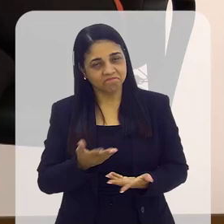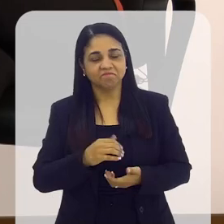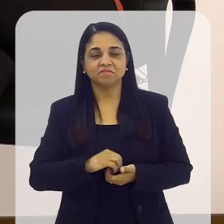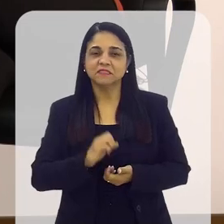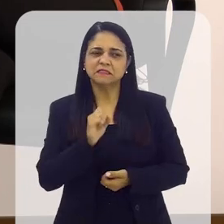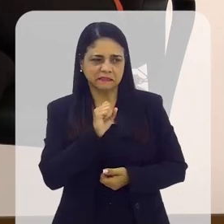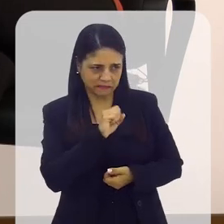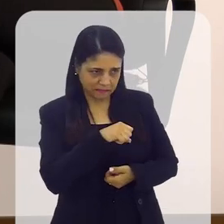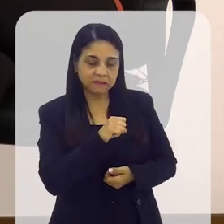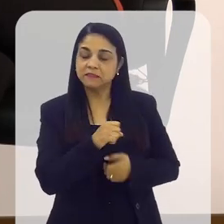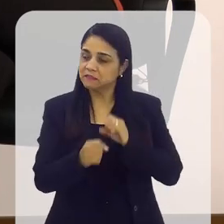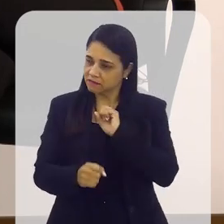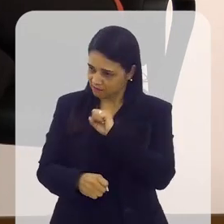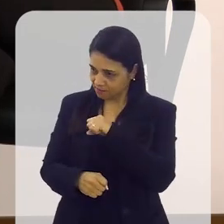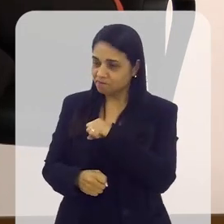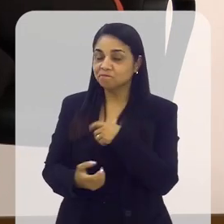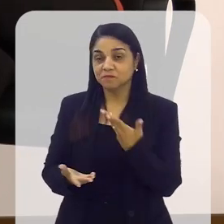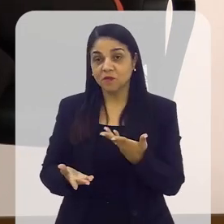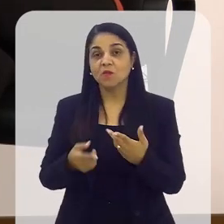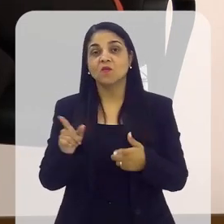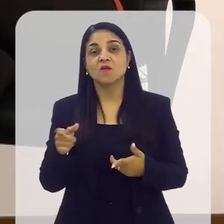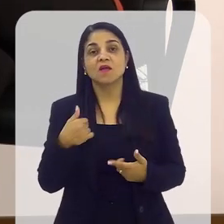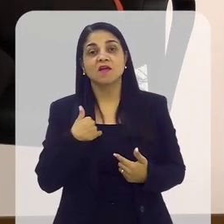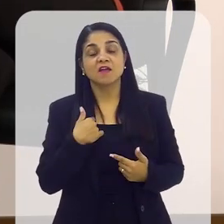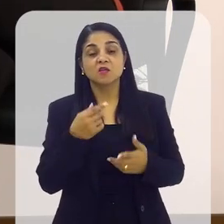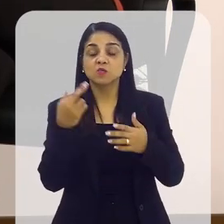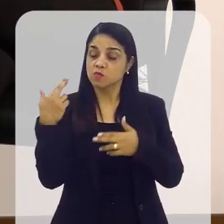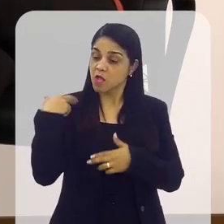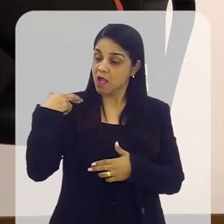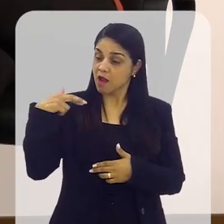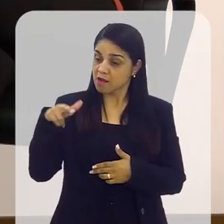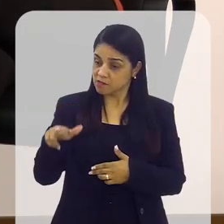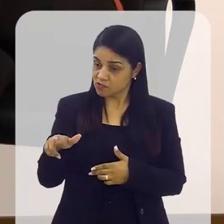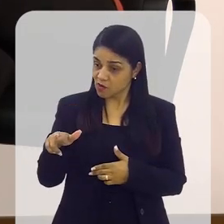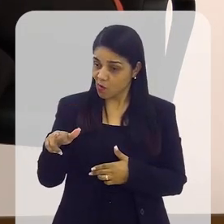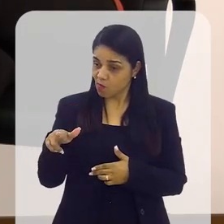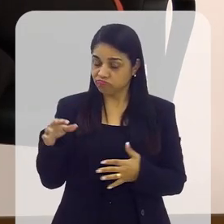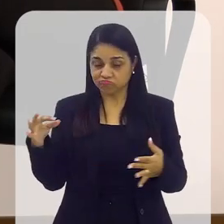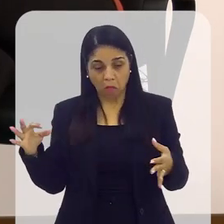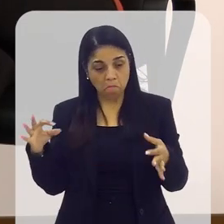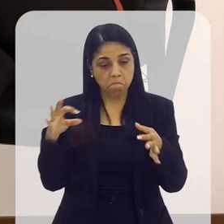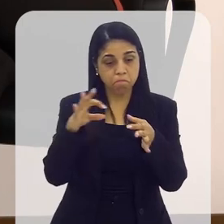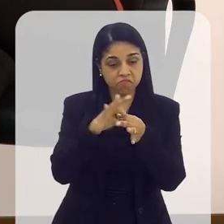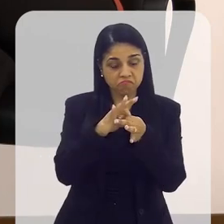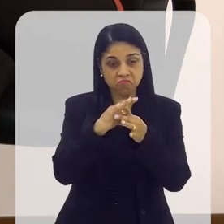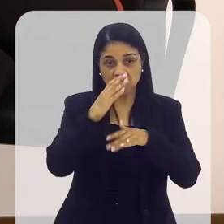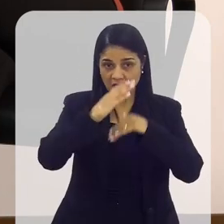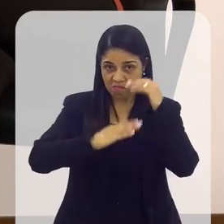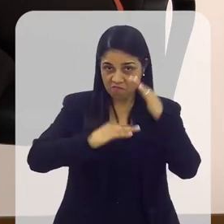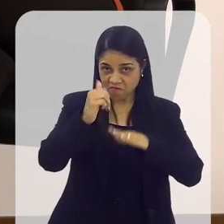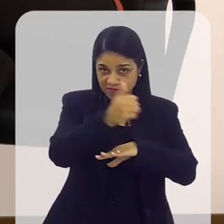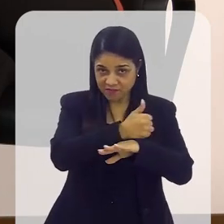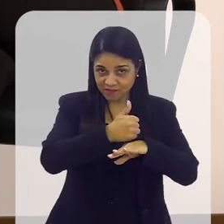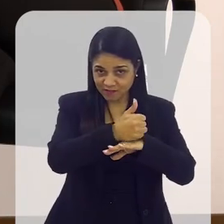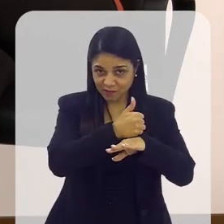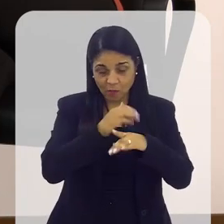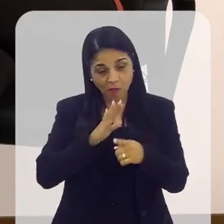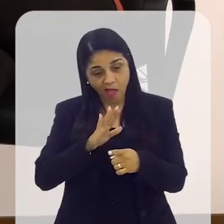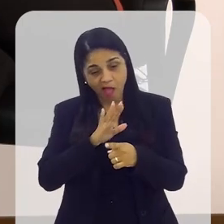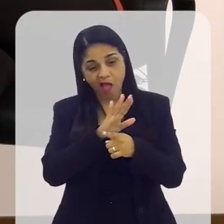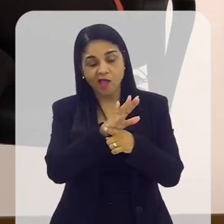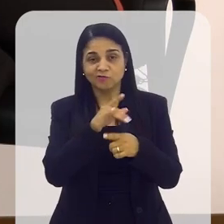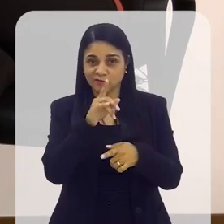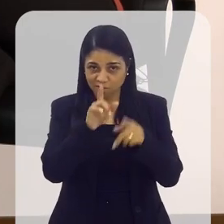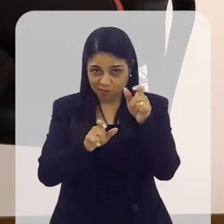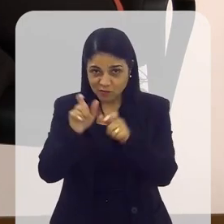Sim. A sua religião tem alguma coisa a ver com esse outro caminho profissional que você encontrou